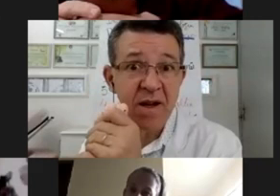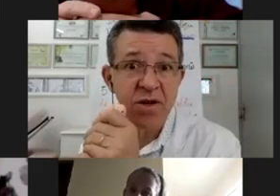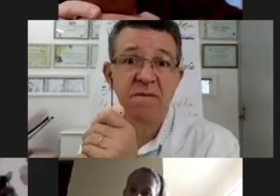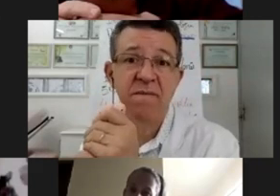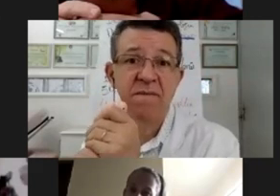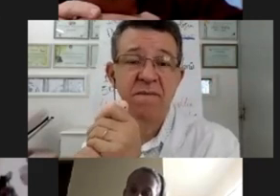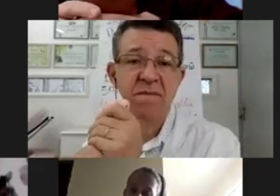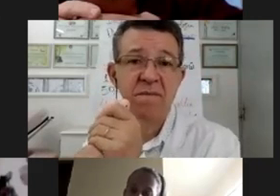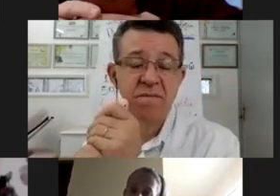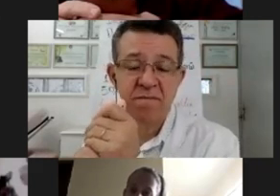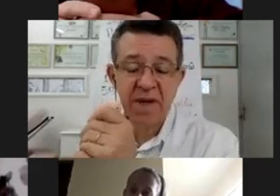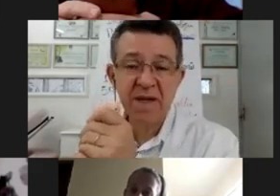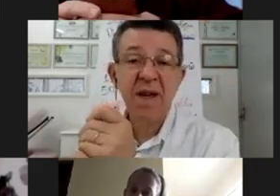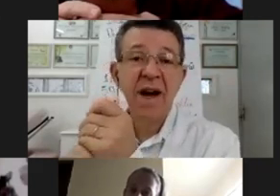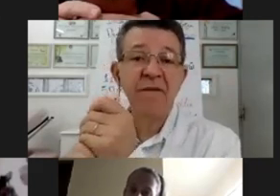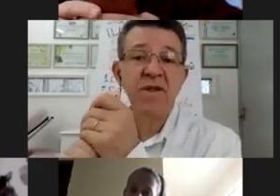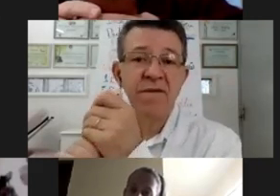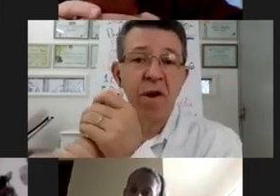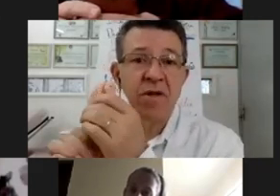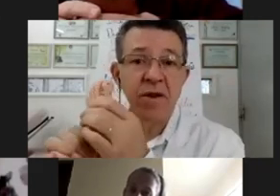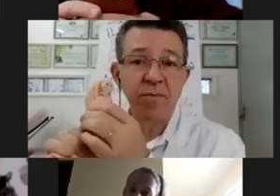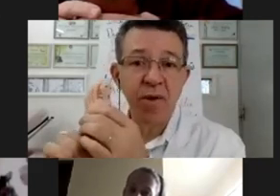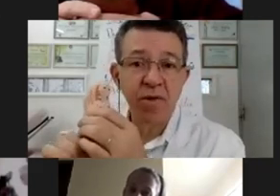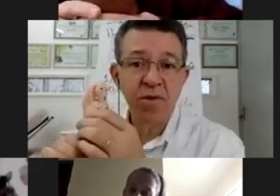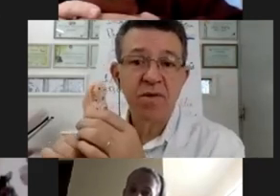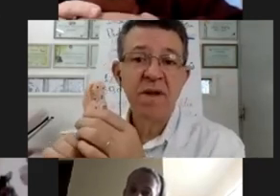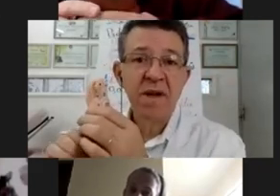Naquele instante. Beleza? Aí você